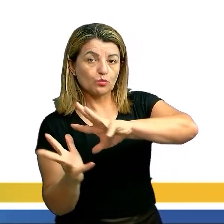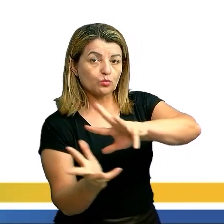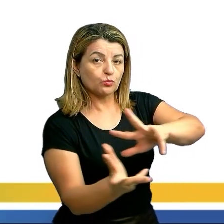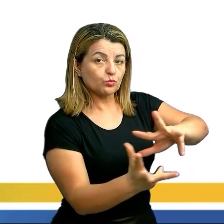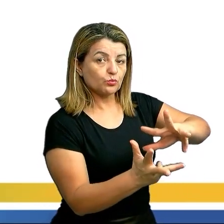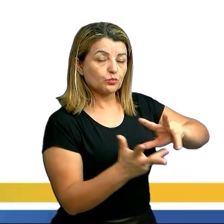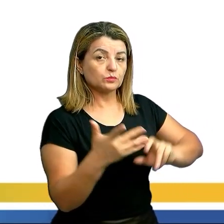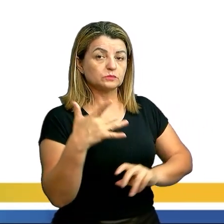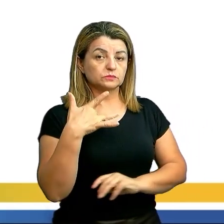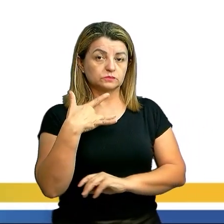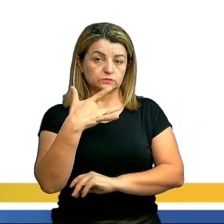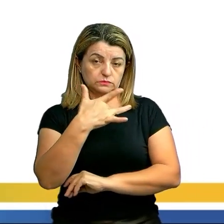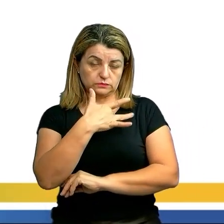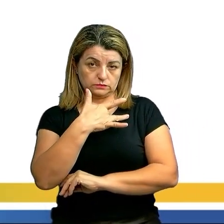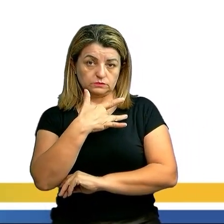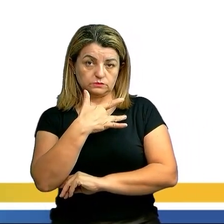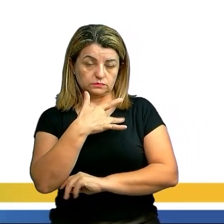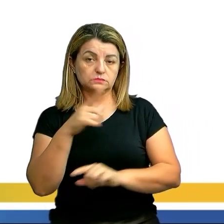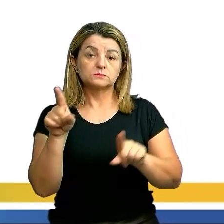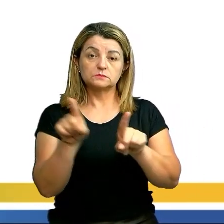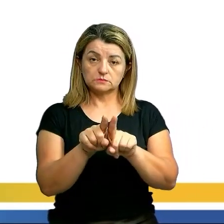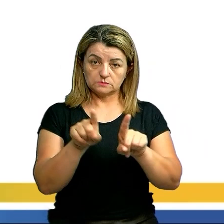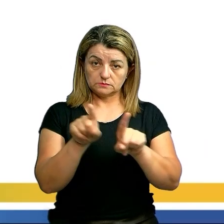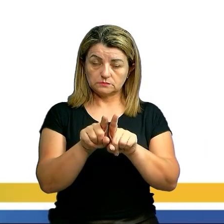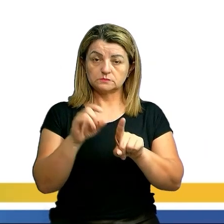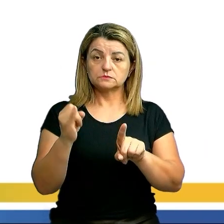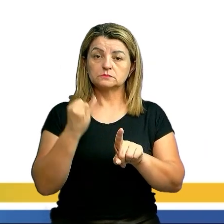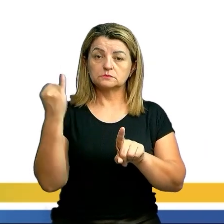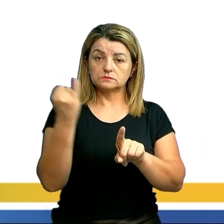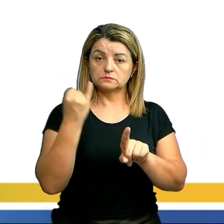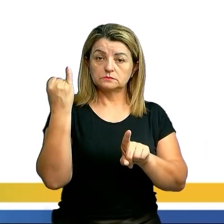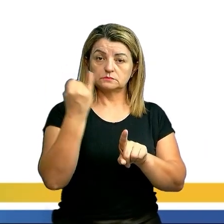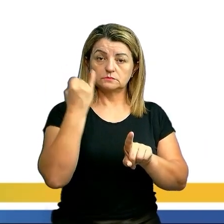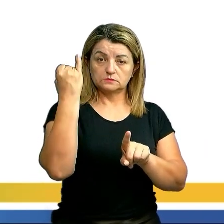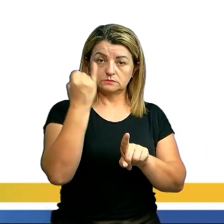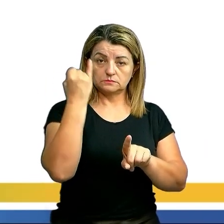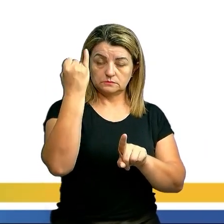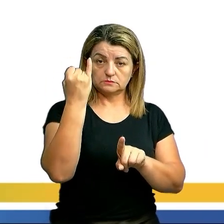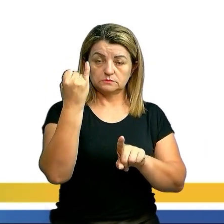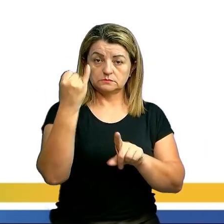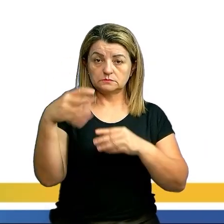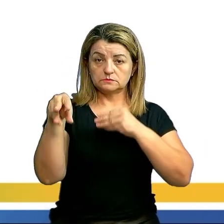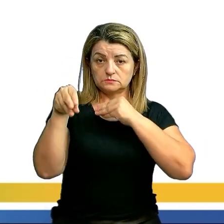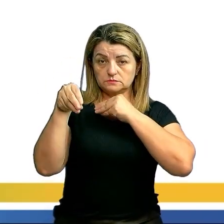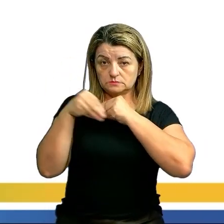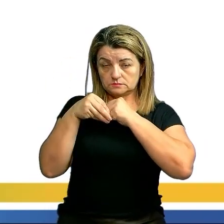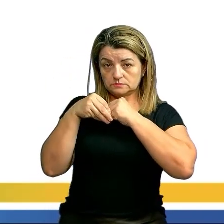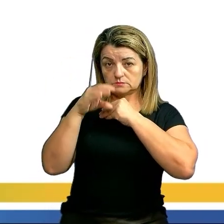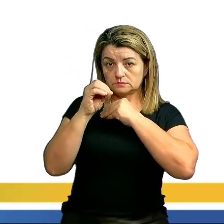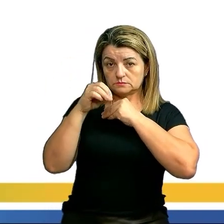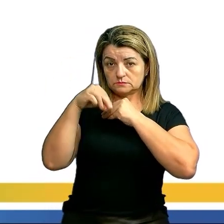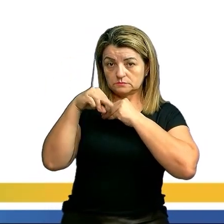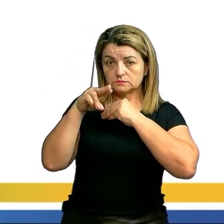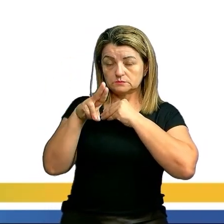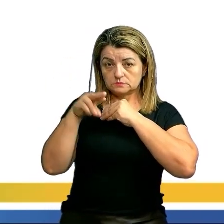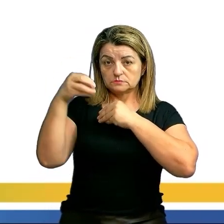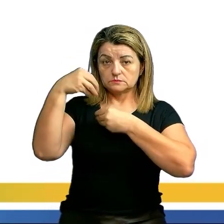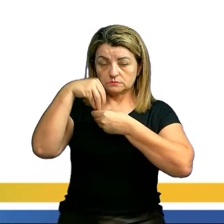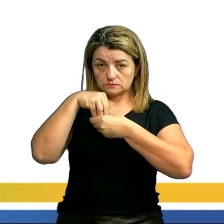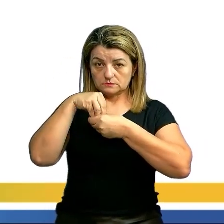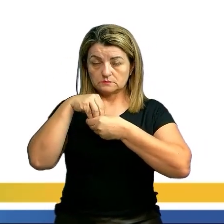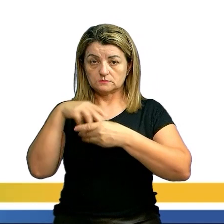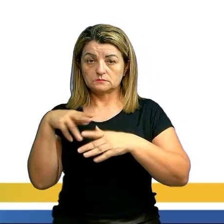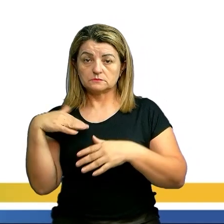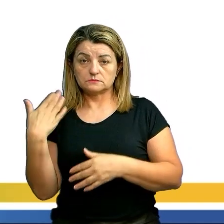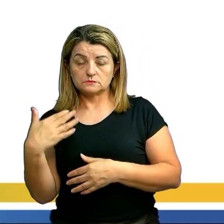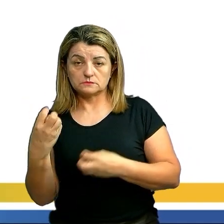A Organização Mundial de Saúde, ela é também um braço, um dos vários tentáculos da ONU. Quando a gente fala de saúde, a gente geralmente pensa